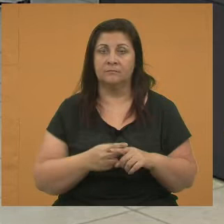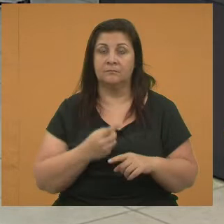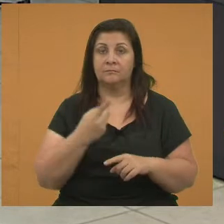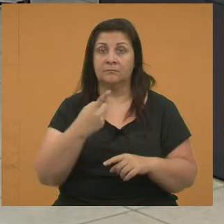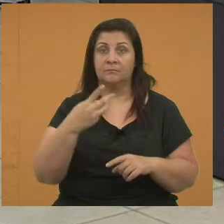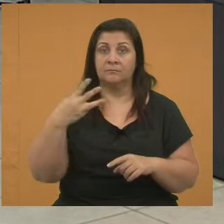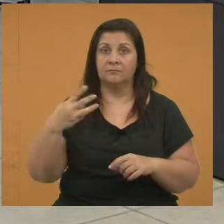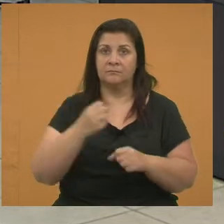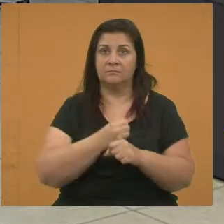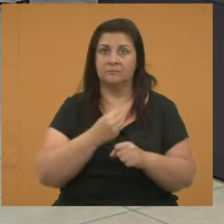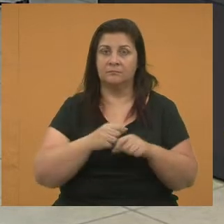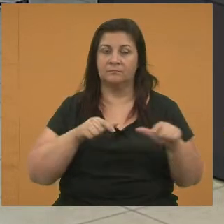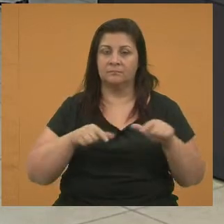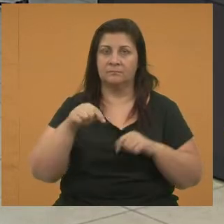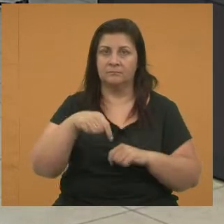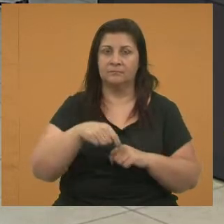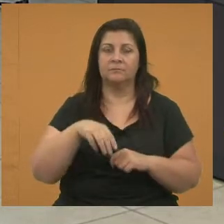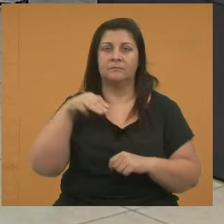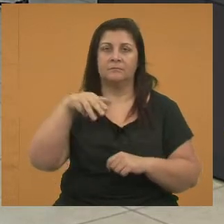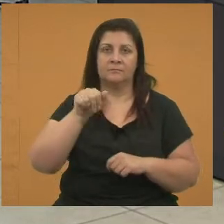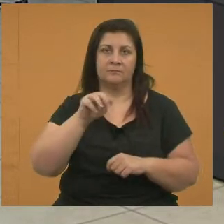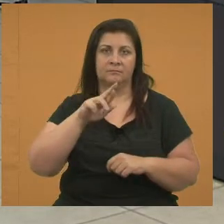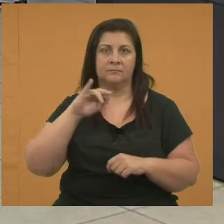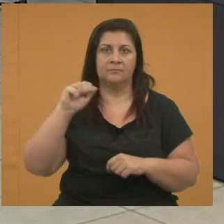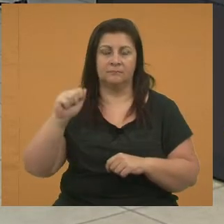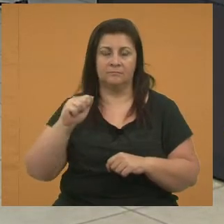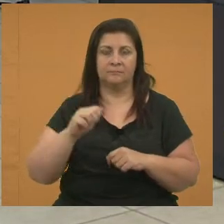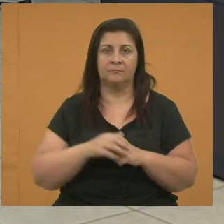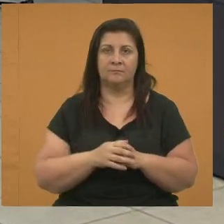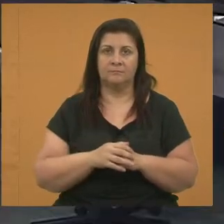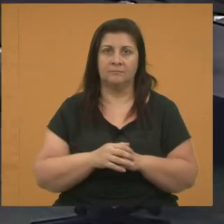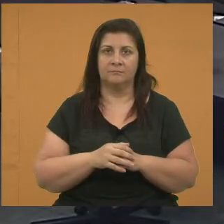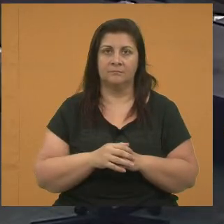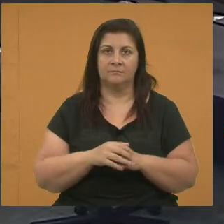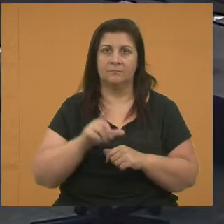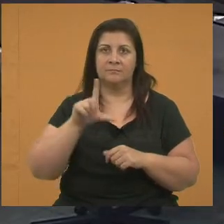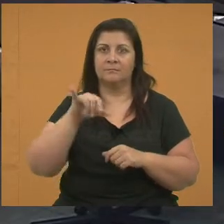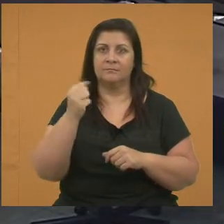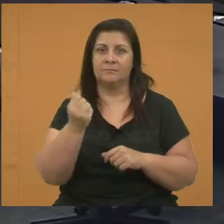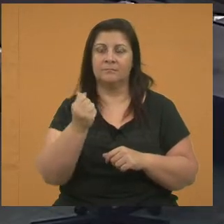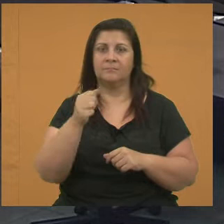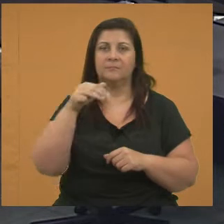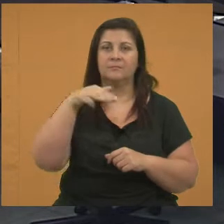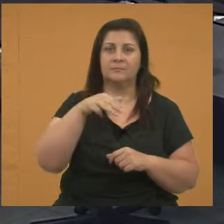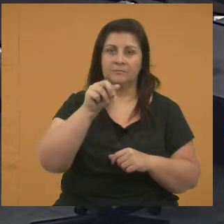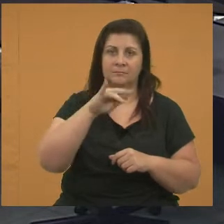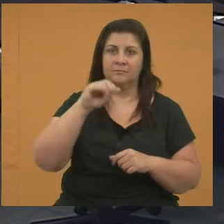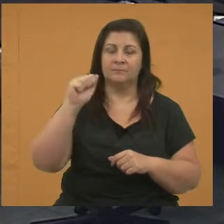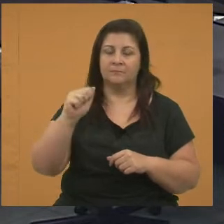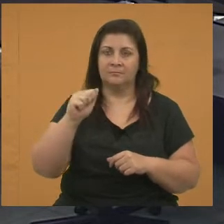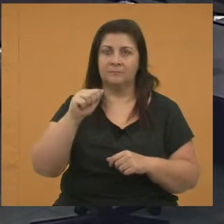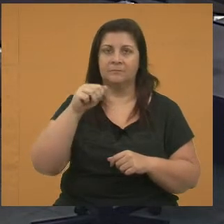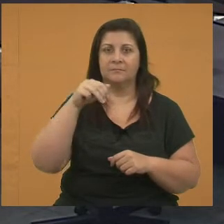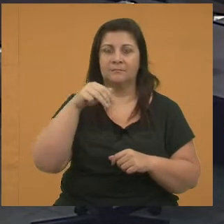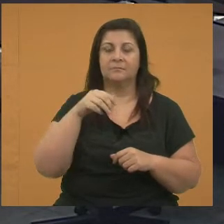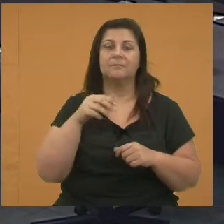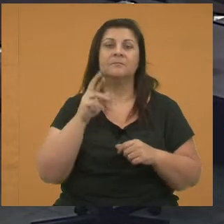a Maria Bernadette dos Santos Arraes, do Maria Mariá Restaurante e